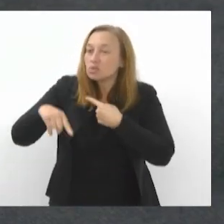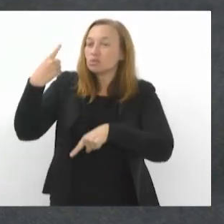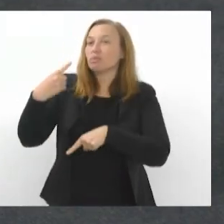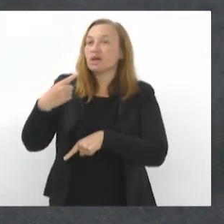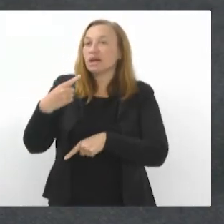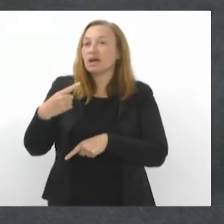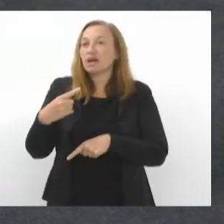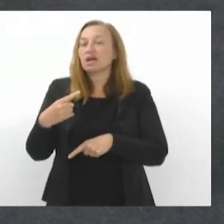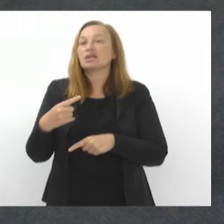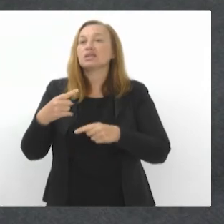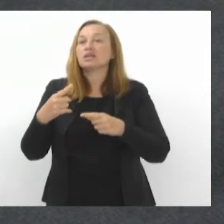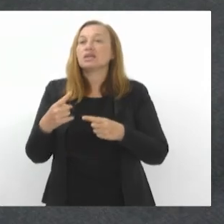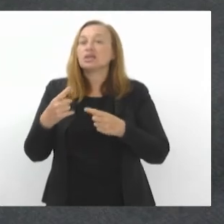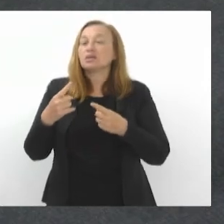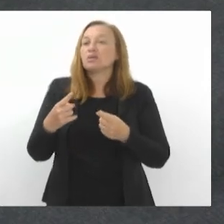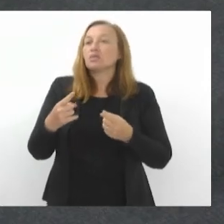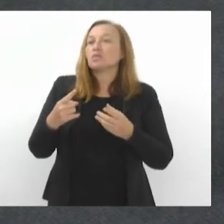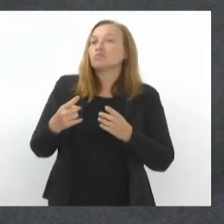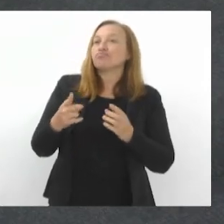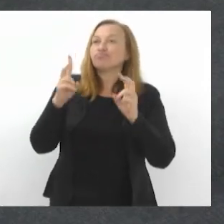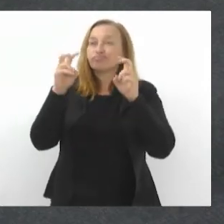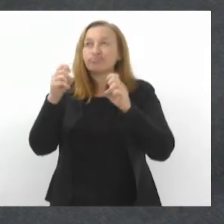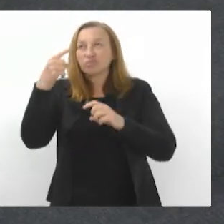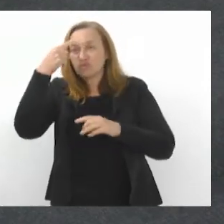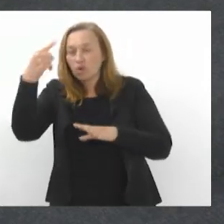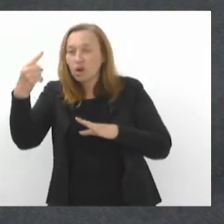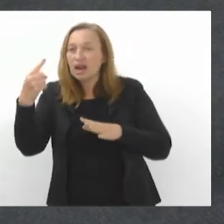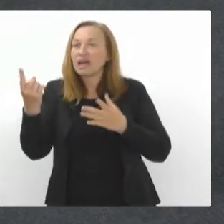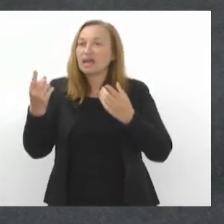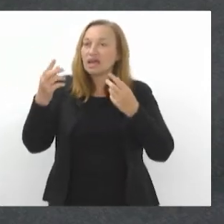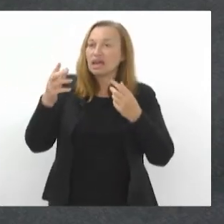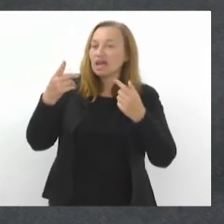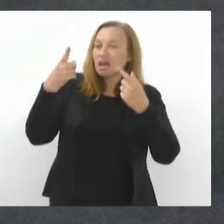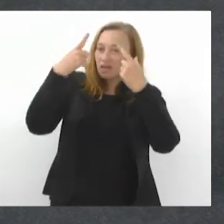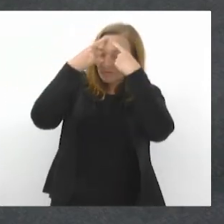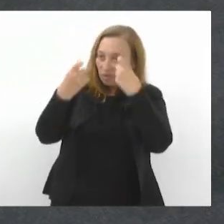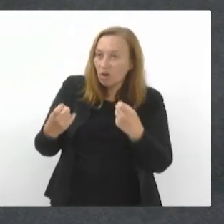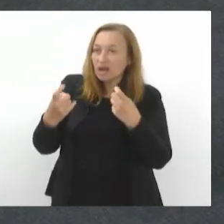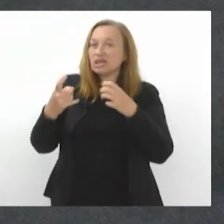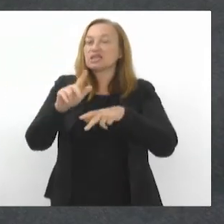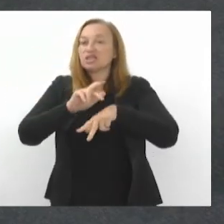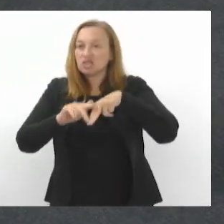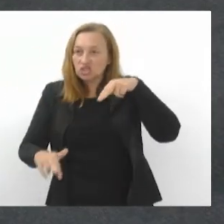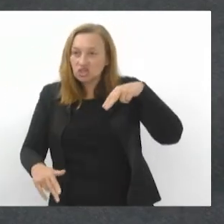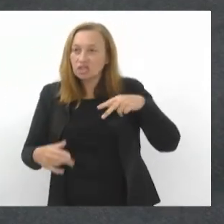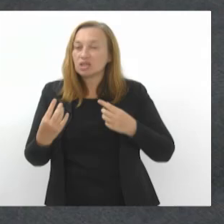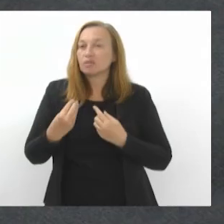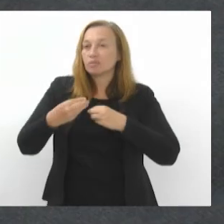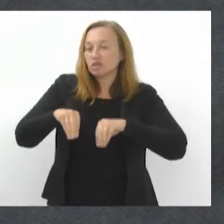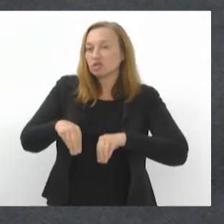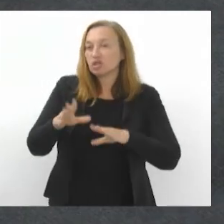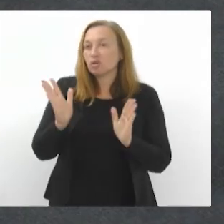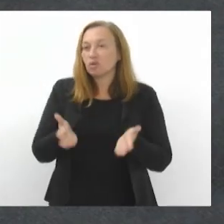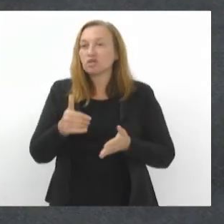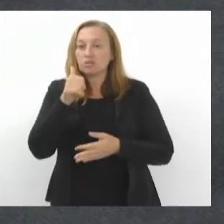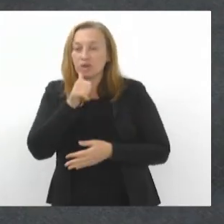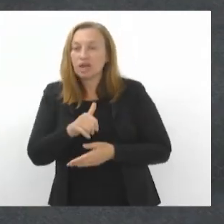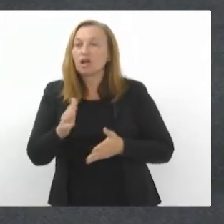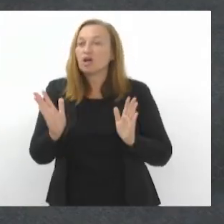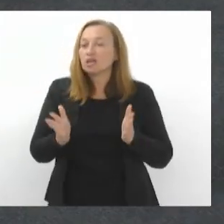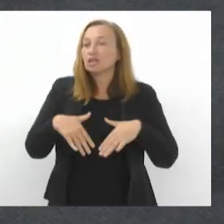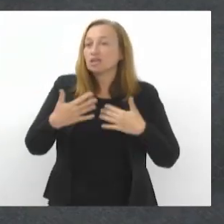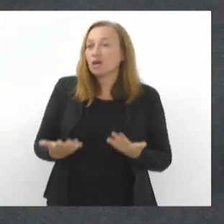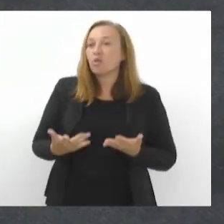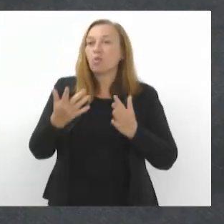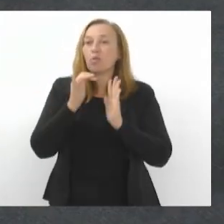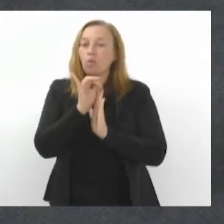a lógica de violência sexista, violência de gênero, que afeta hoje as nossas mulheres. Então, o relatório